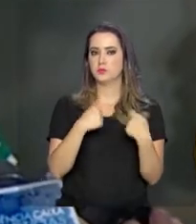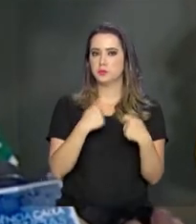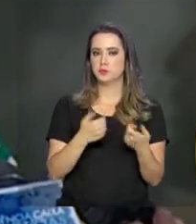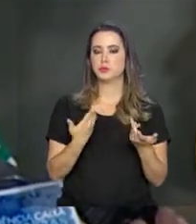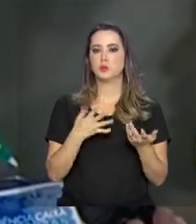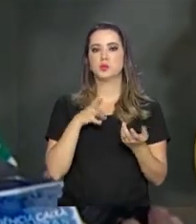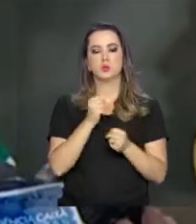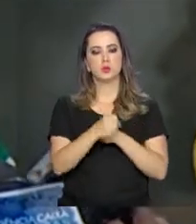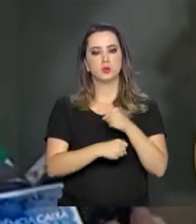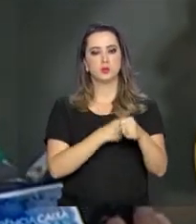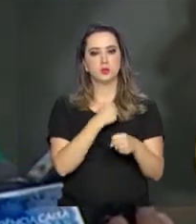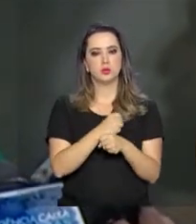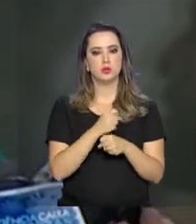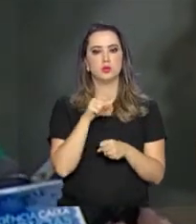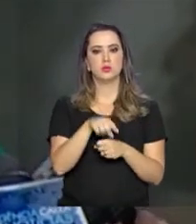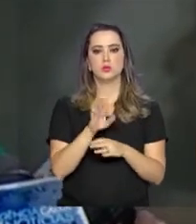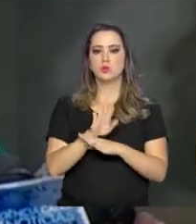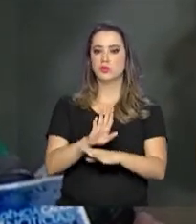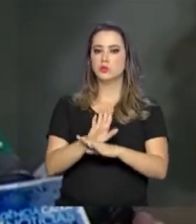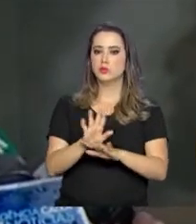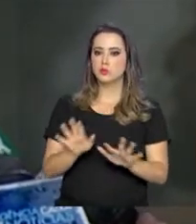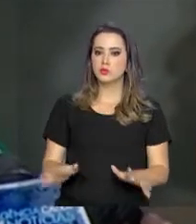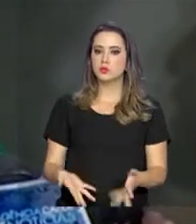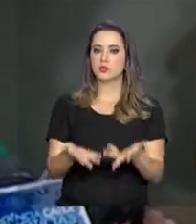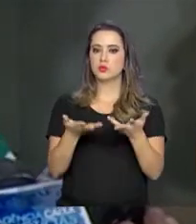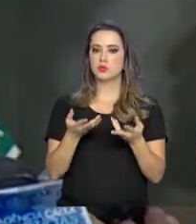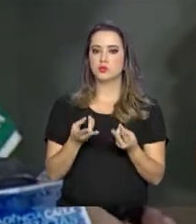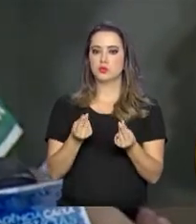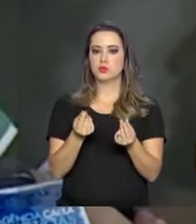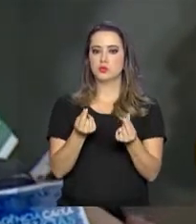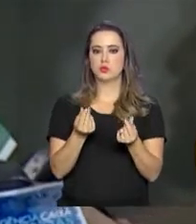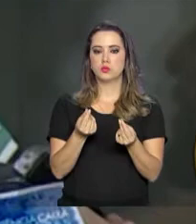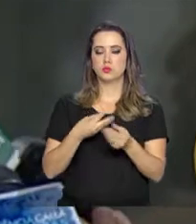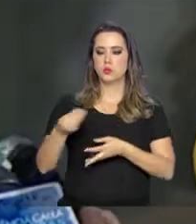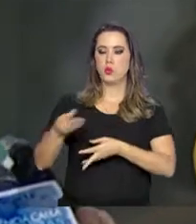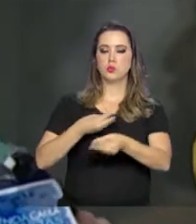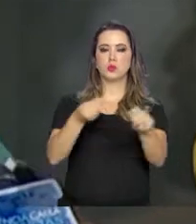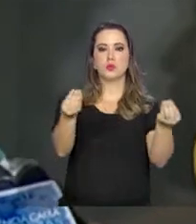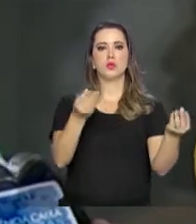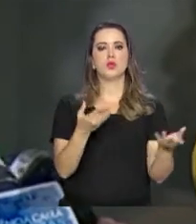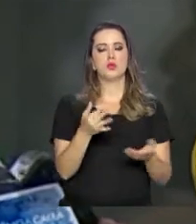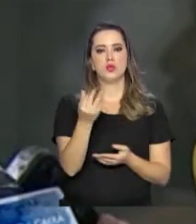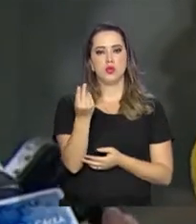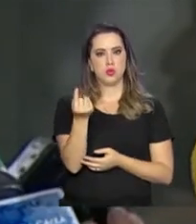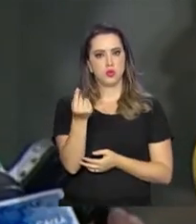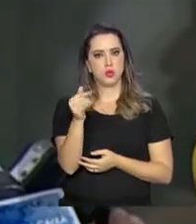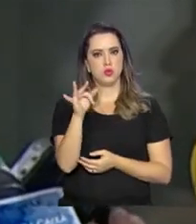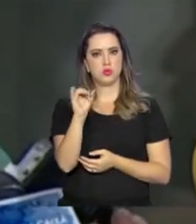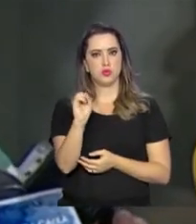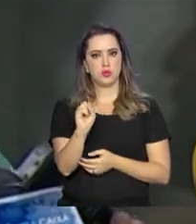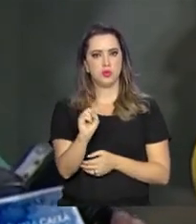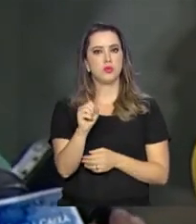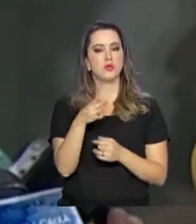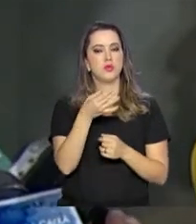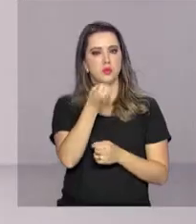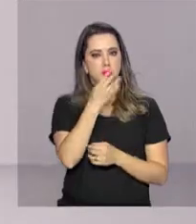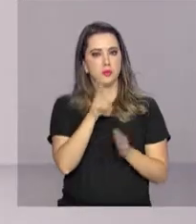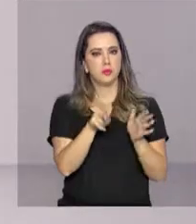todo ano, isso ajuda a rentabilidade das contas do FGTS sem prejudicar o próprio